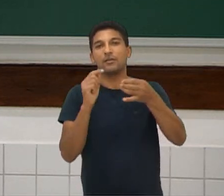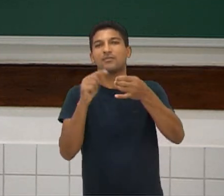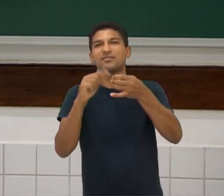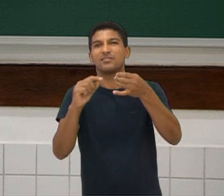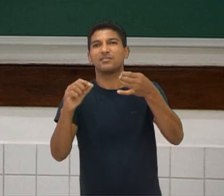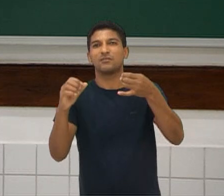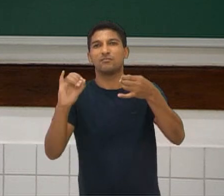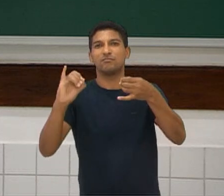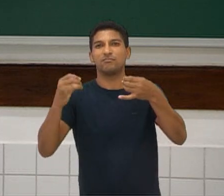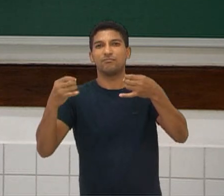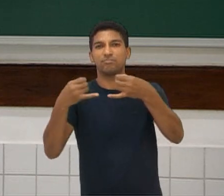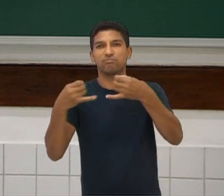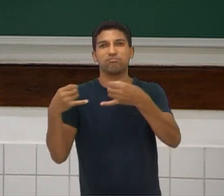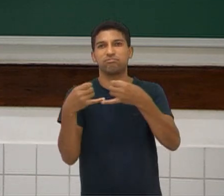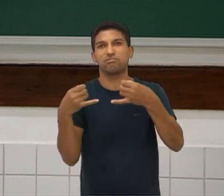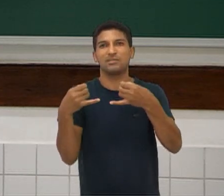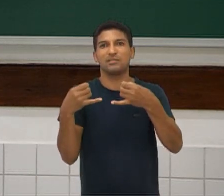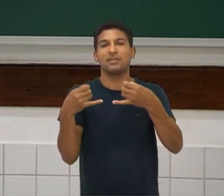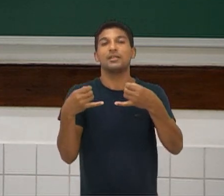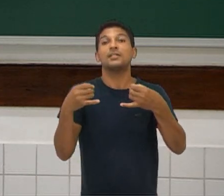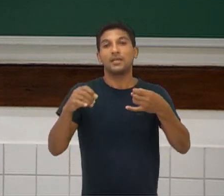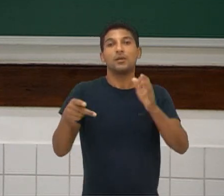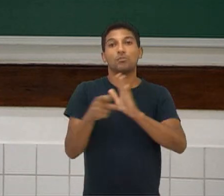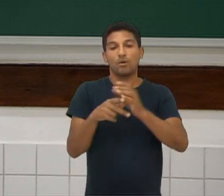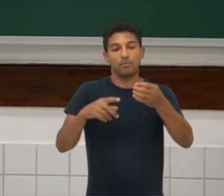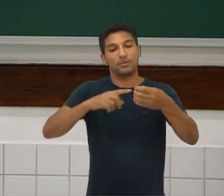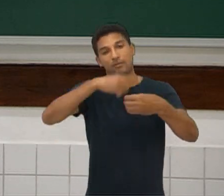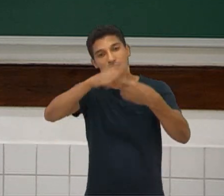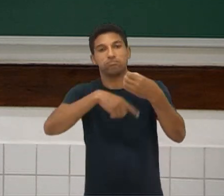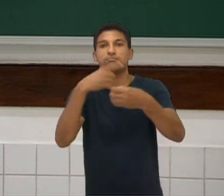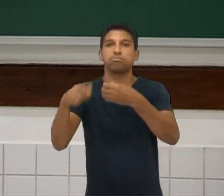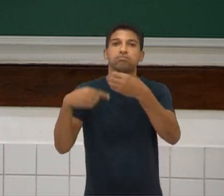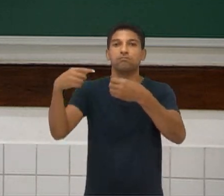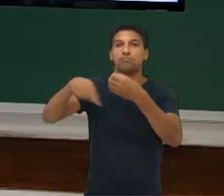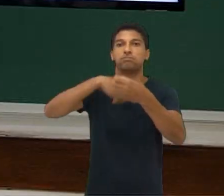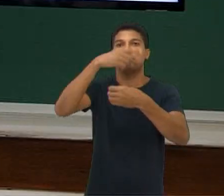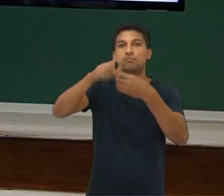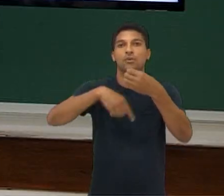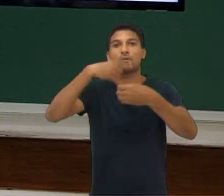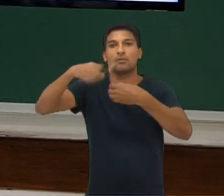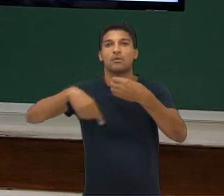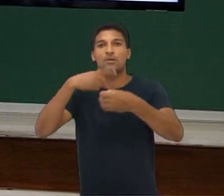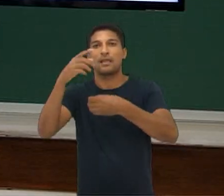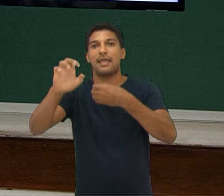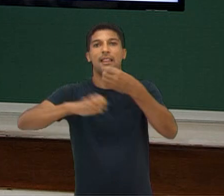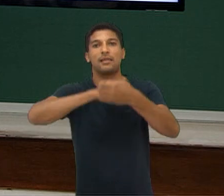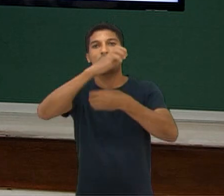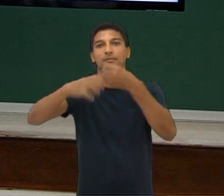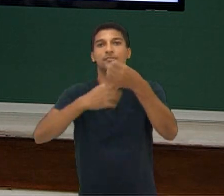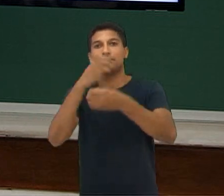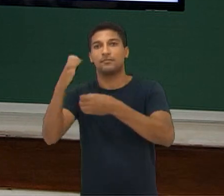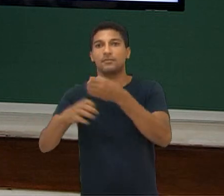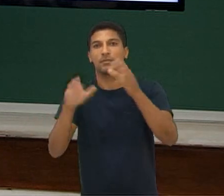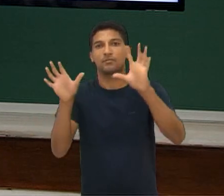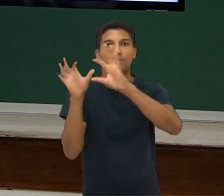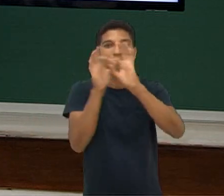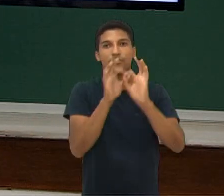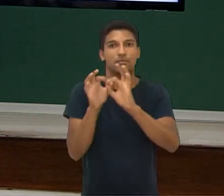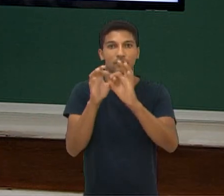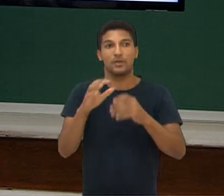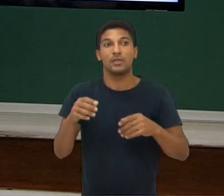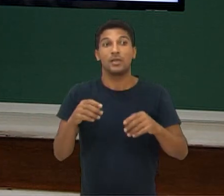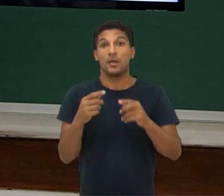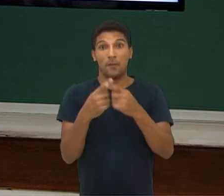metálica, e tudo isso está envolvido lá na eletrosfera, está envolvendo os elétrons. Quando a gente fala da radioatividade, da emissão de